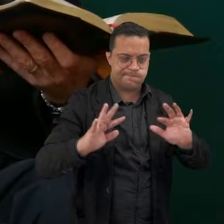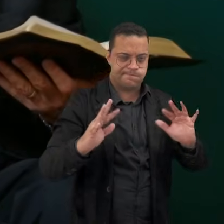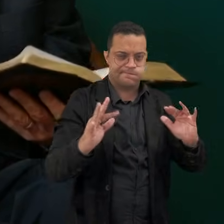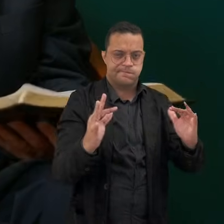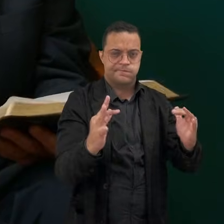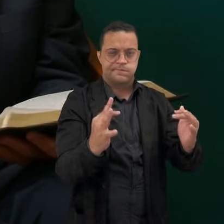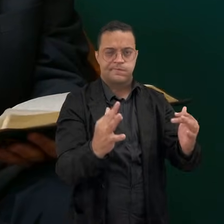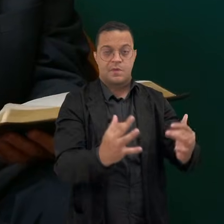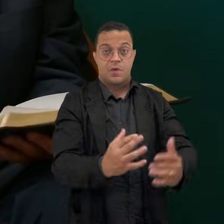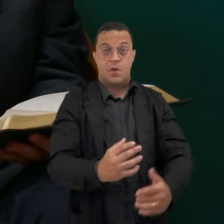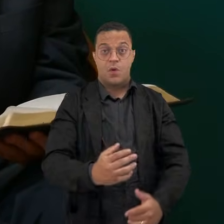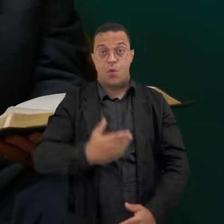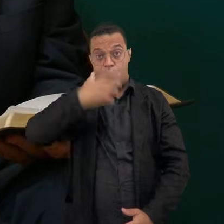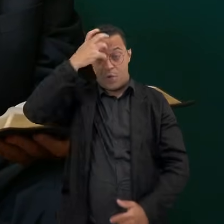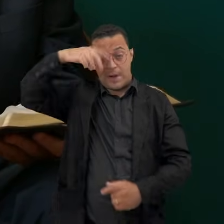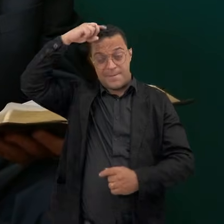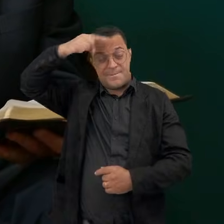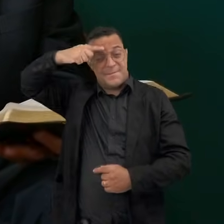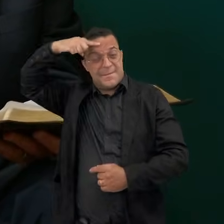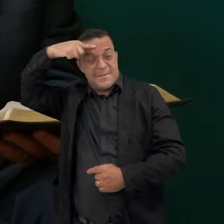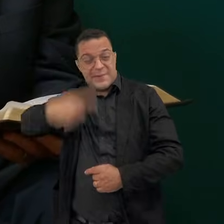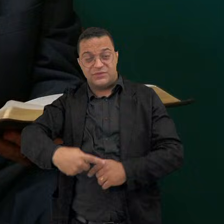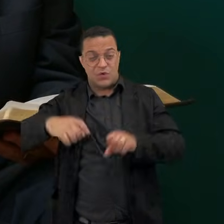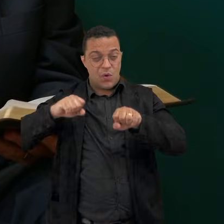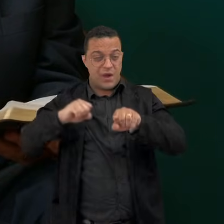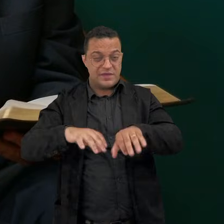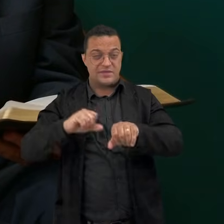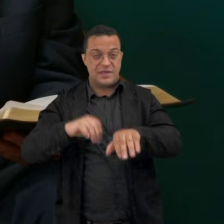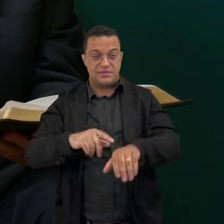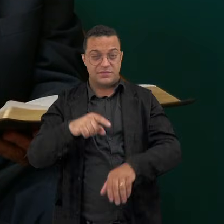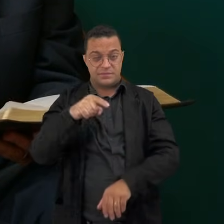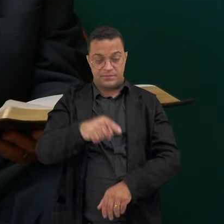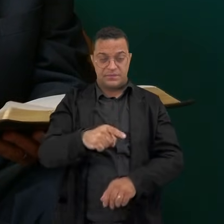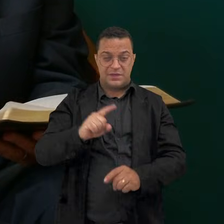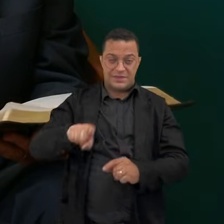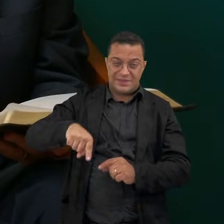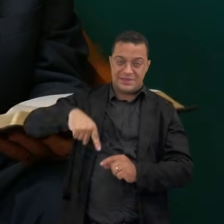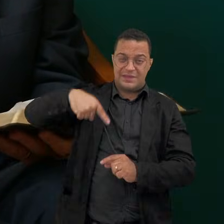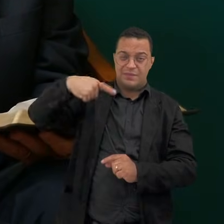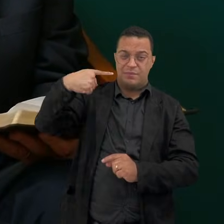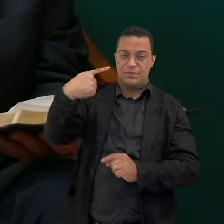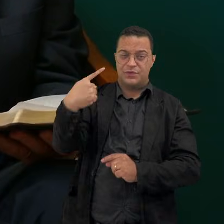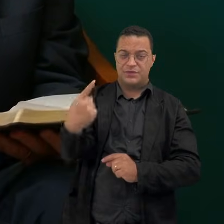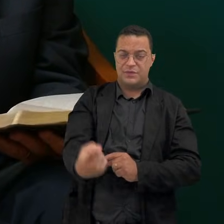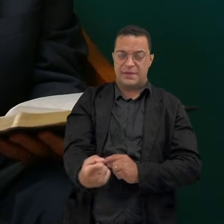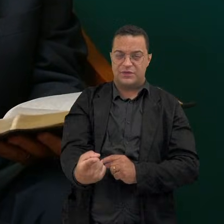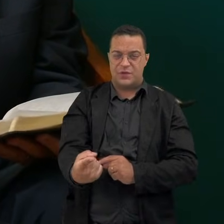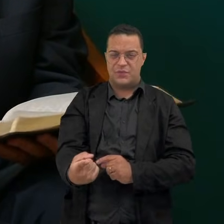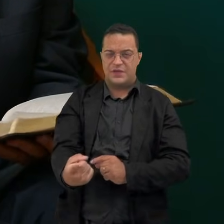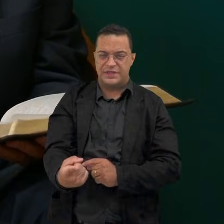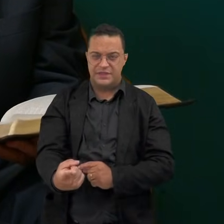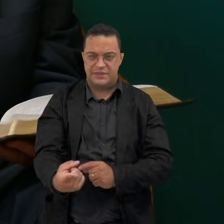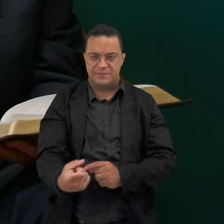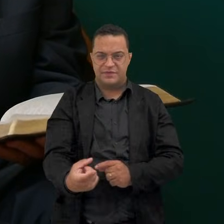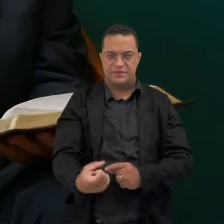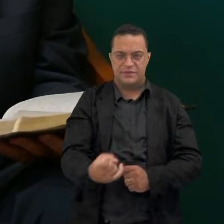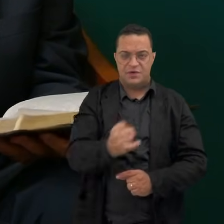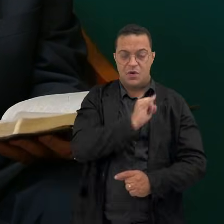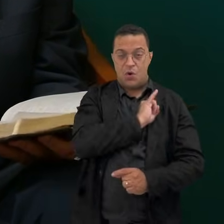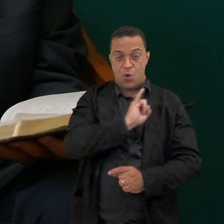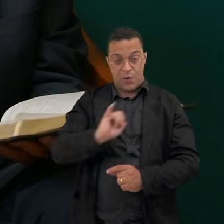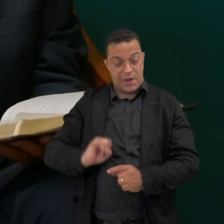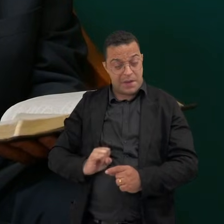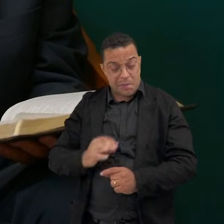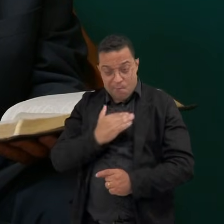Então ele como comandante ali das tropas, mas morreu o imperador e ele foi levantado como